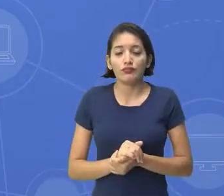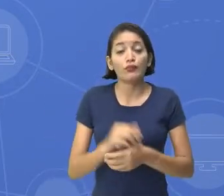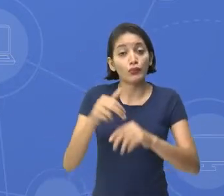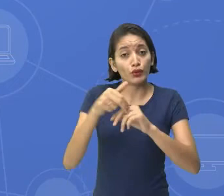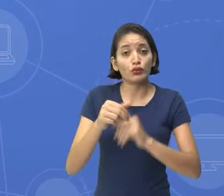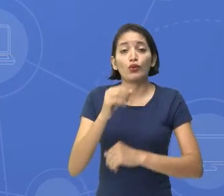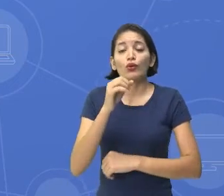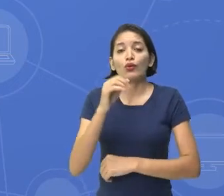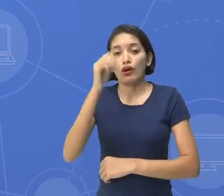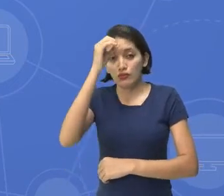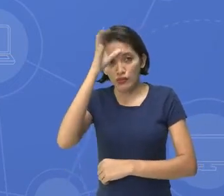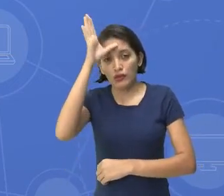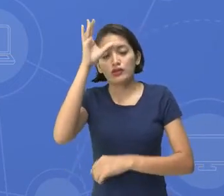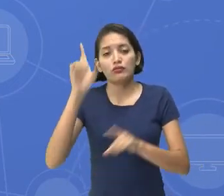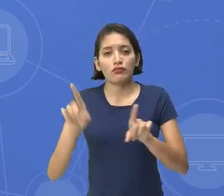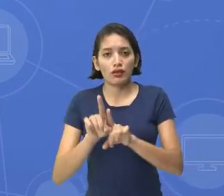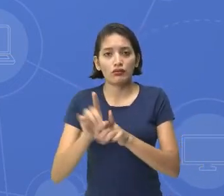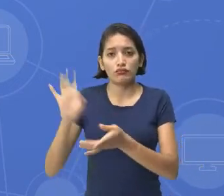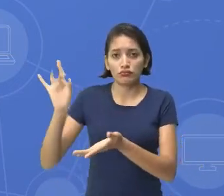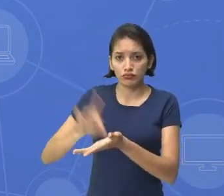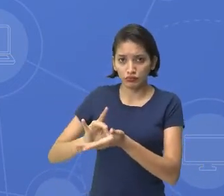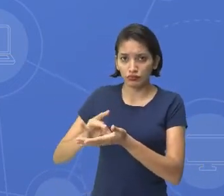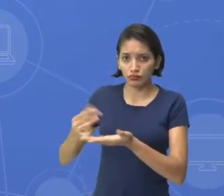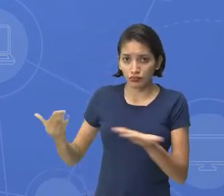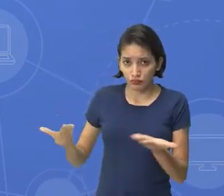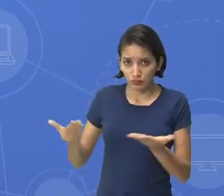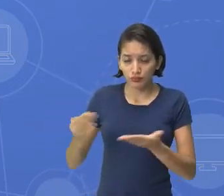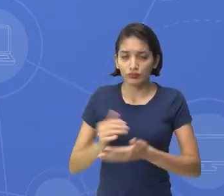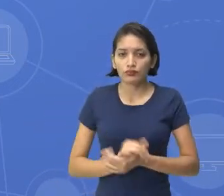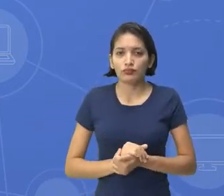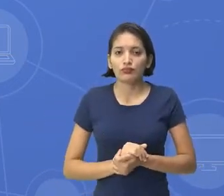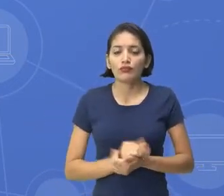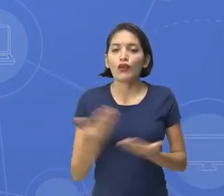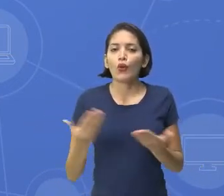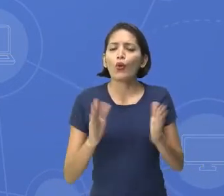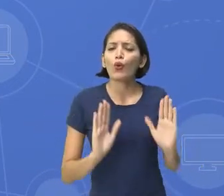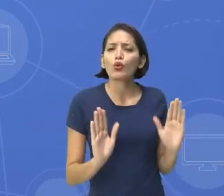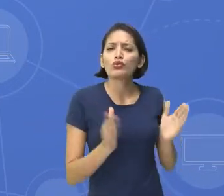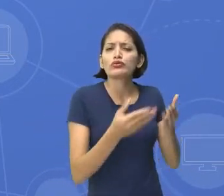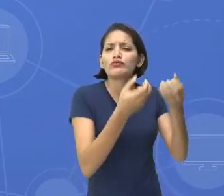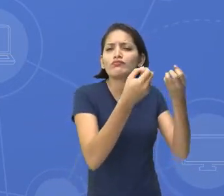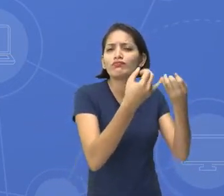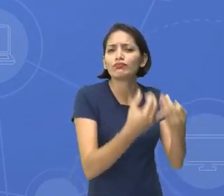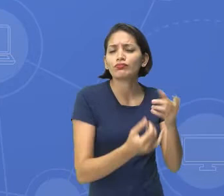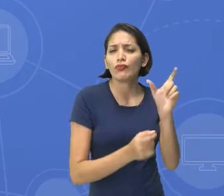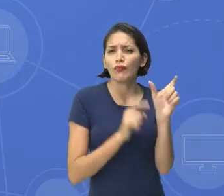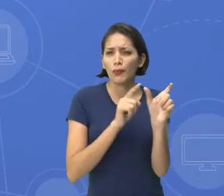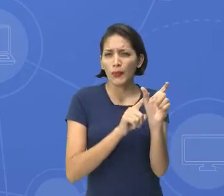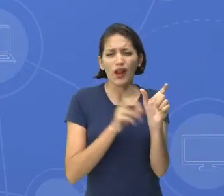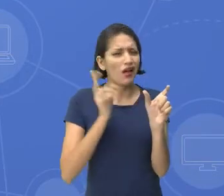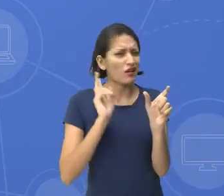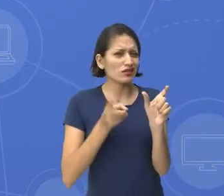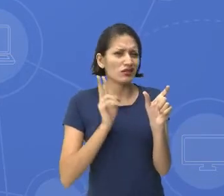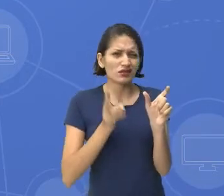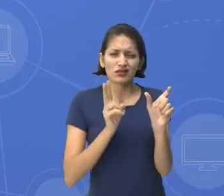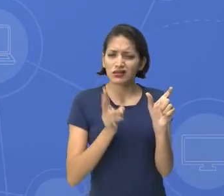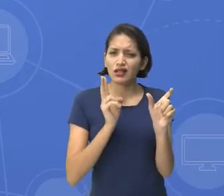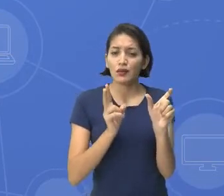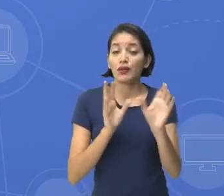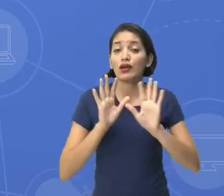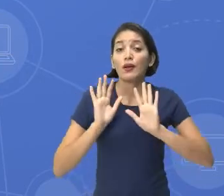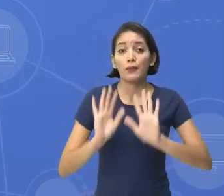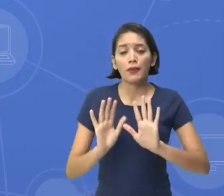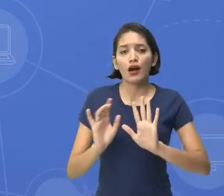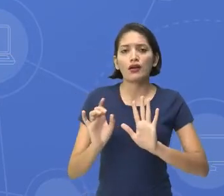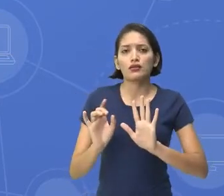realidade. Hoje a gente vai falar especificamente de uma palavrinha que se fala muito, mas